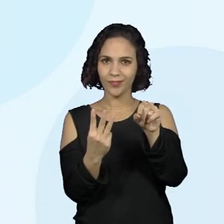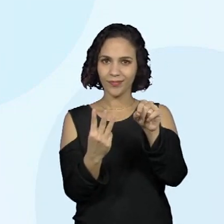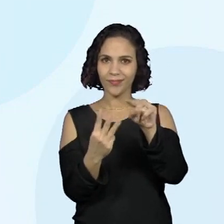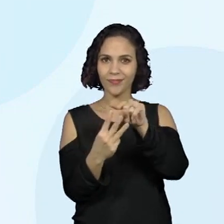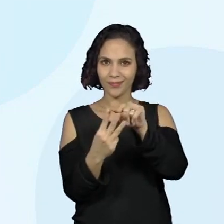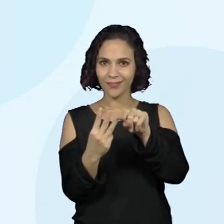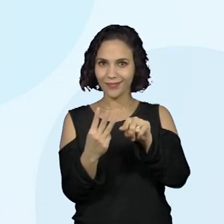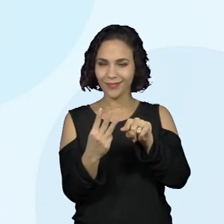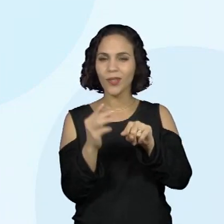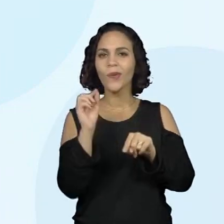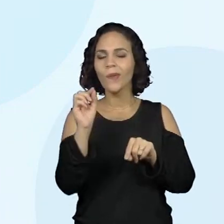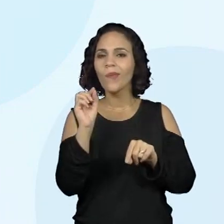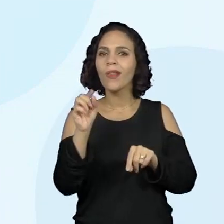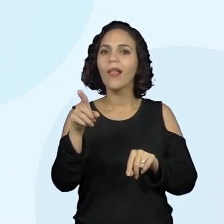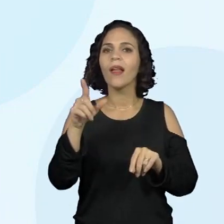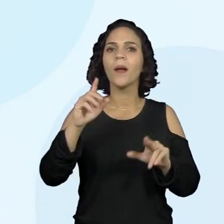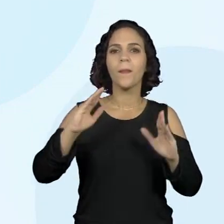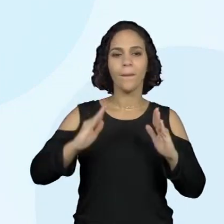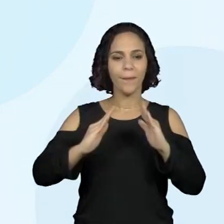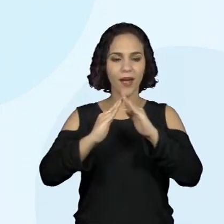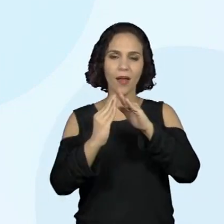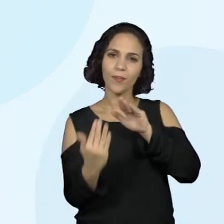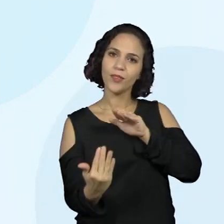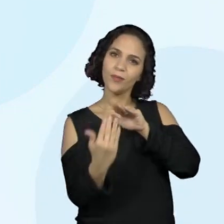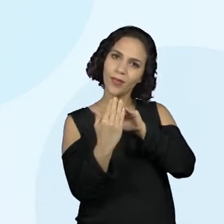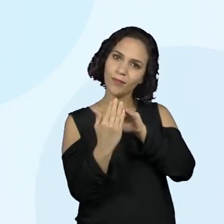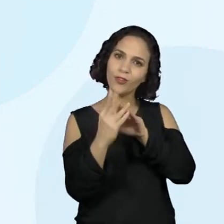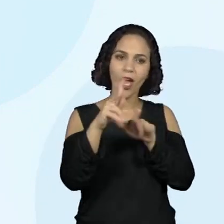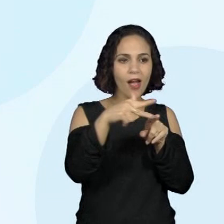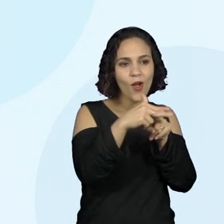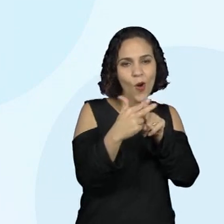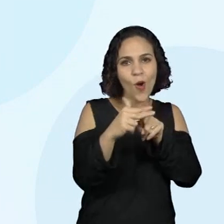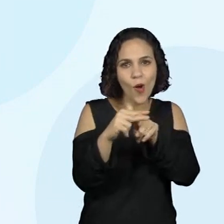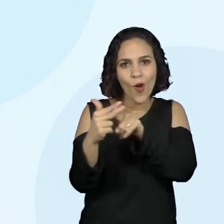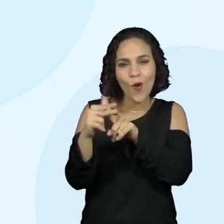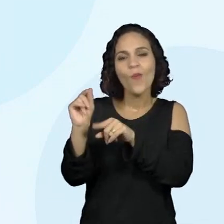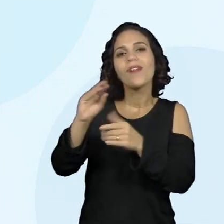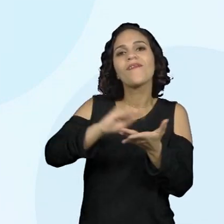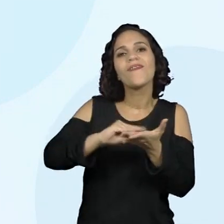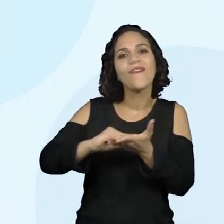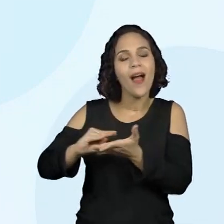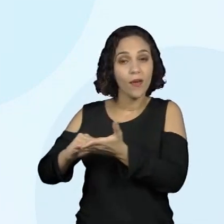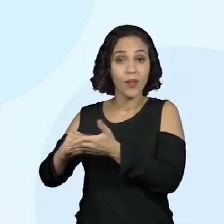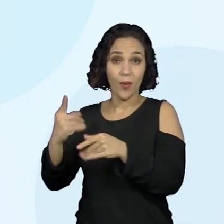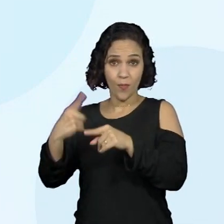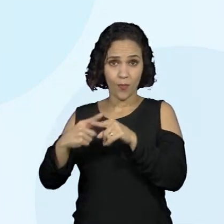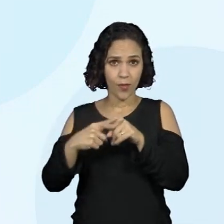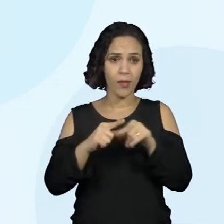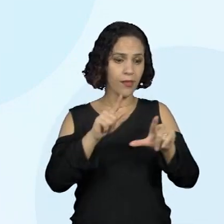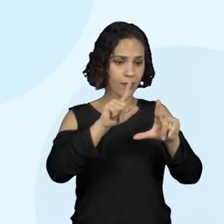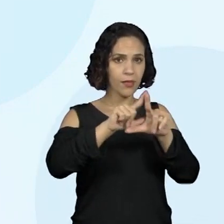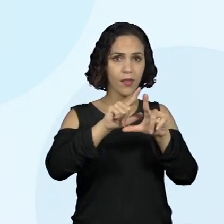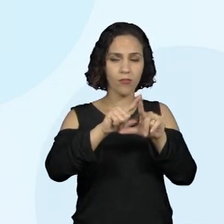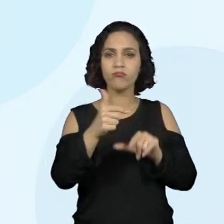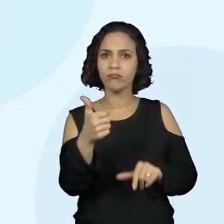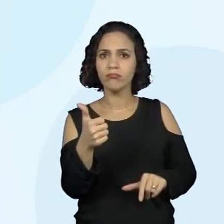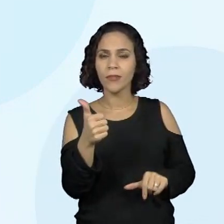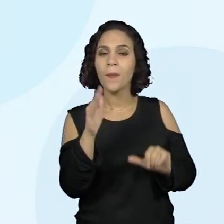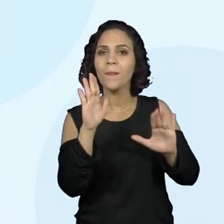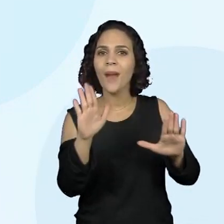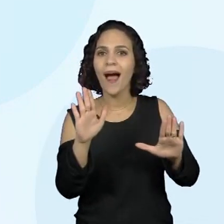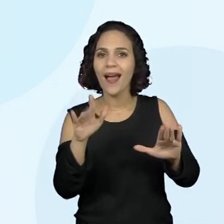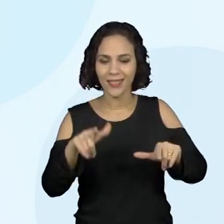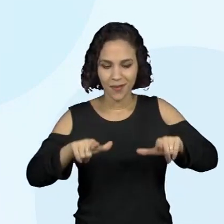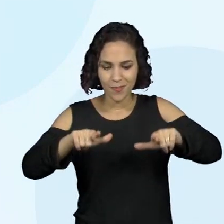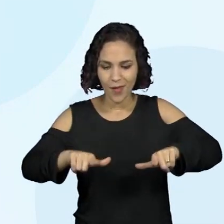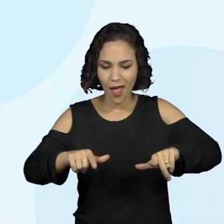dessas 3 pirâmides, que temos aí, embora as faces sejam todas triangulares, a base